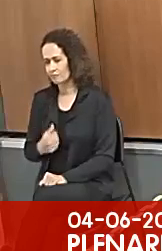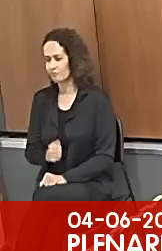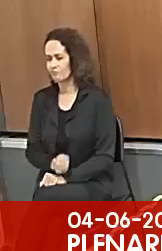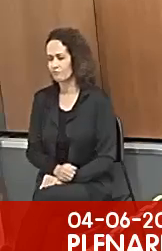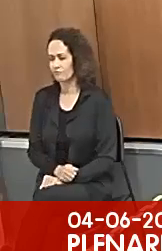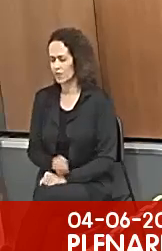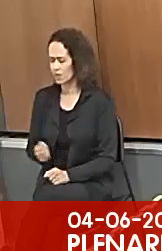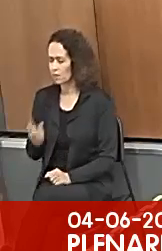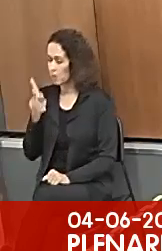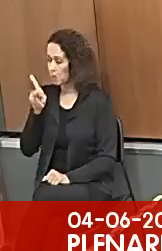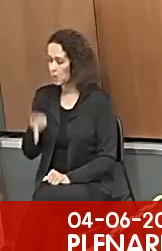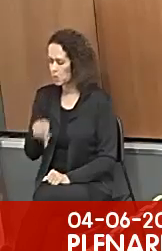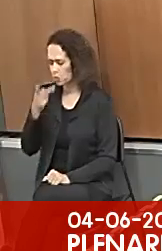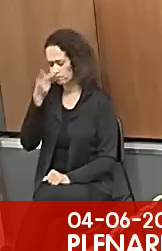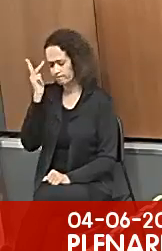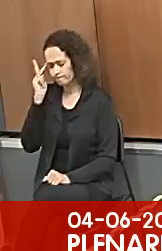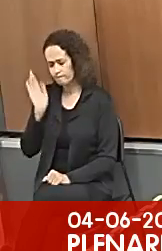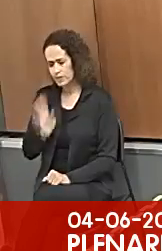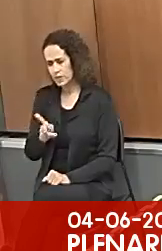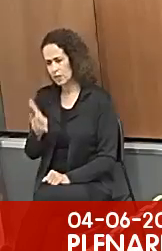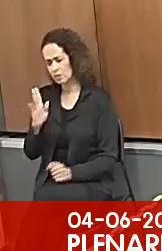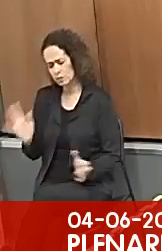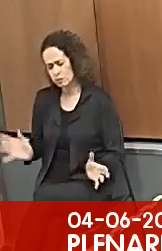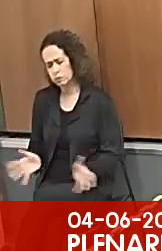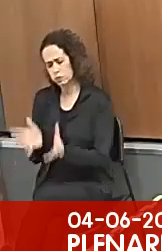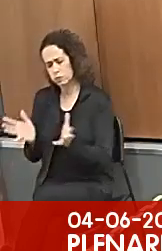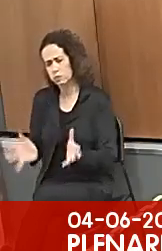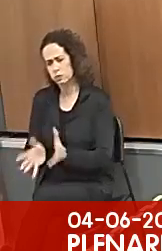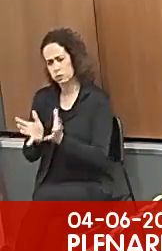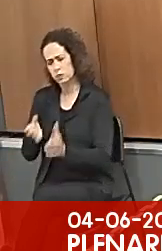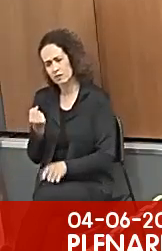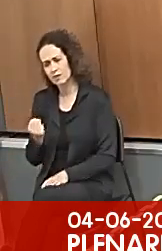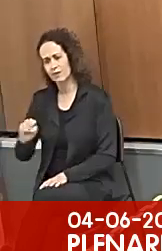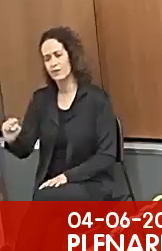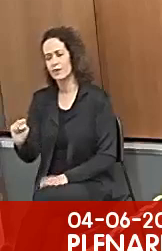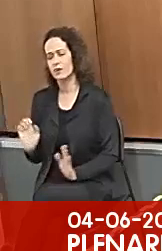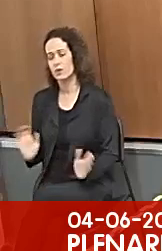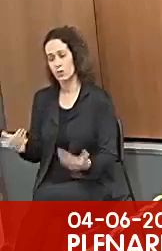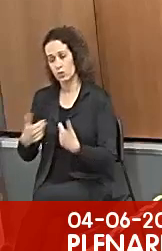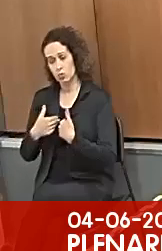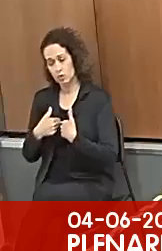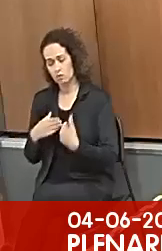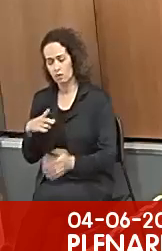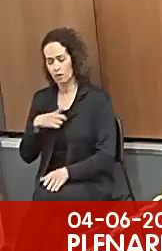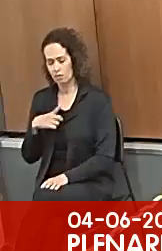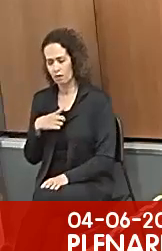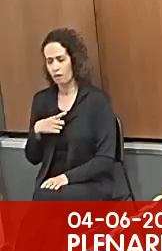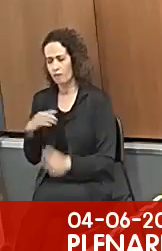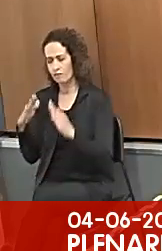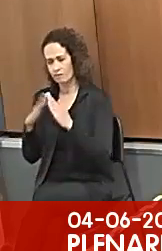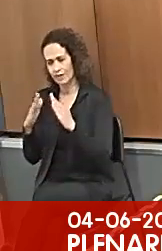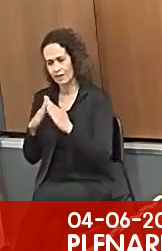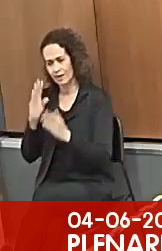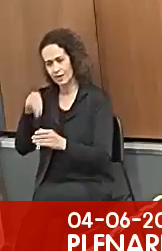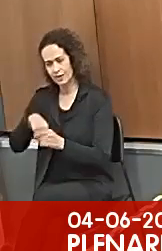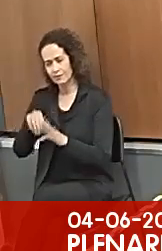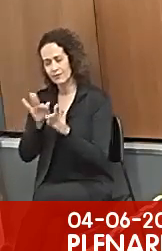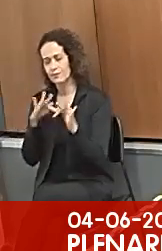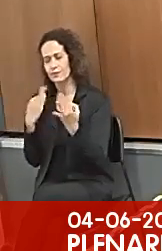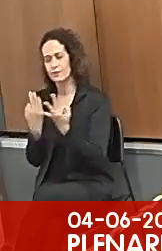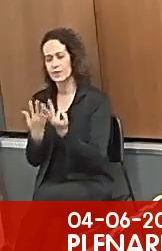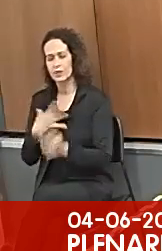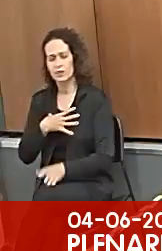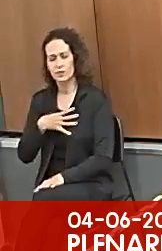grande incentivadora da defesa dos autistas, tem na sua casa, né, o seu filho, está